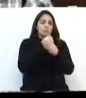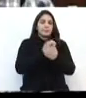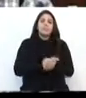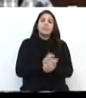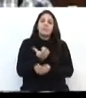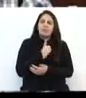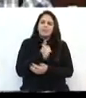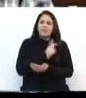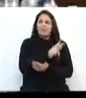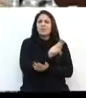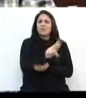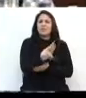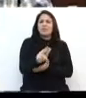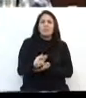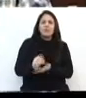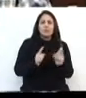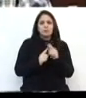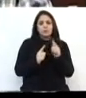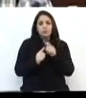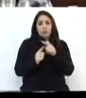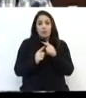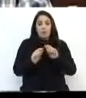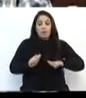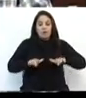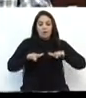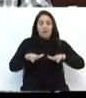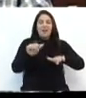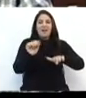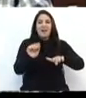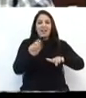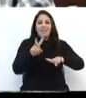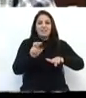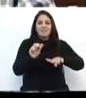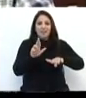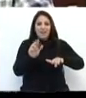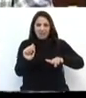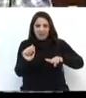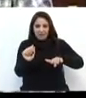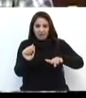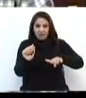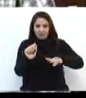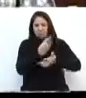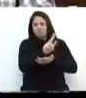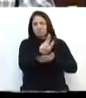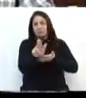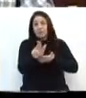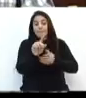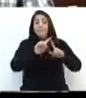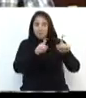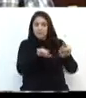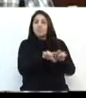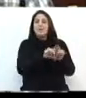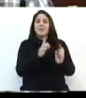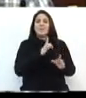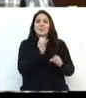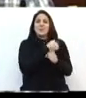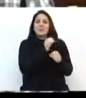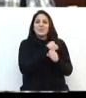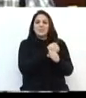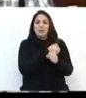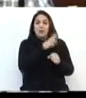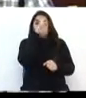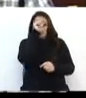Existem diversos tipos de alvará, dentre eles o alvará de construção, o qual é emitido pela